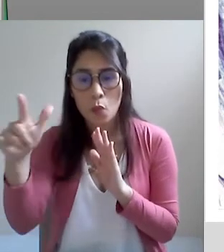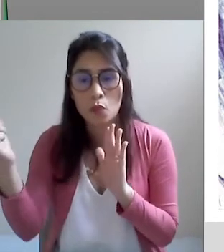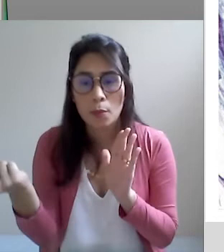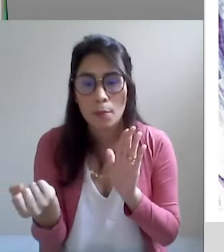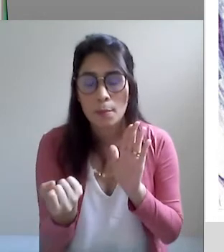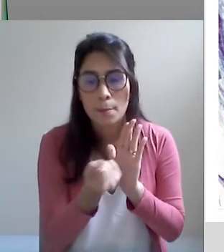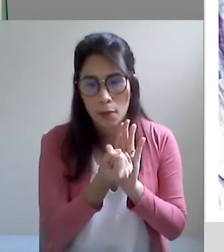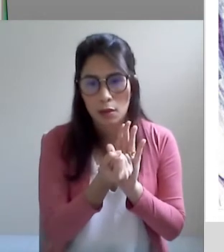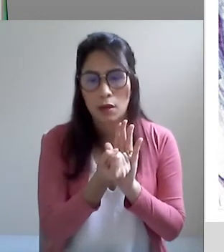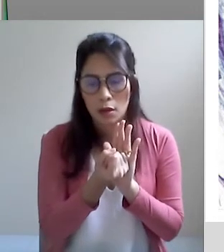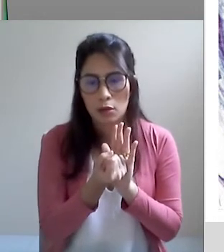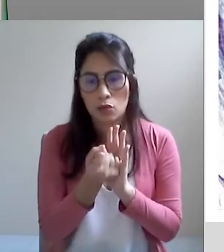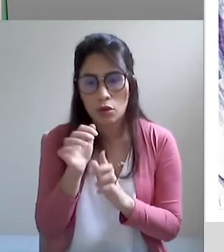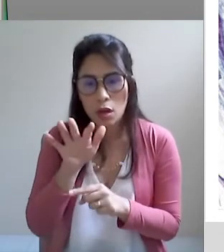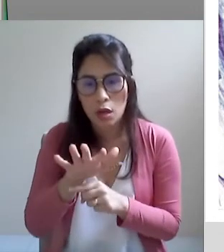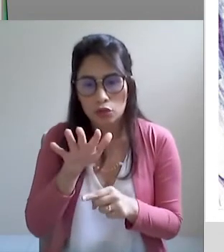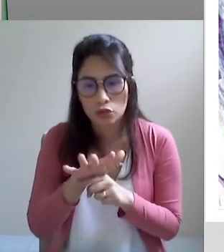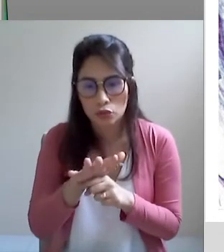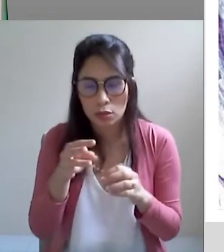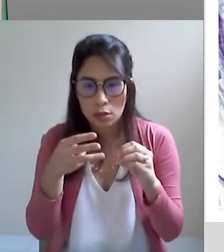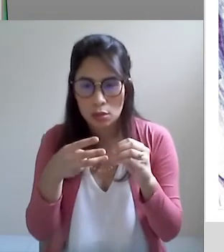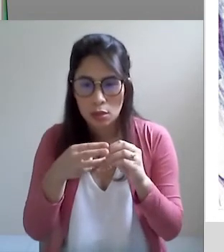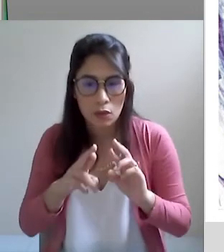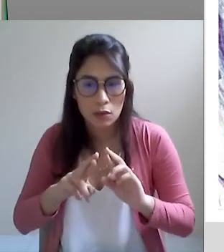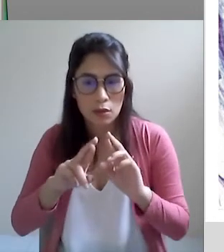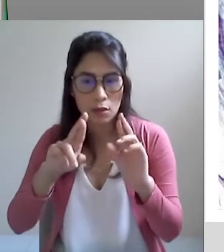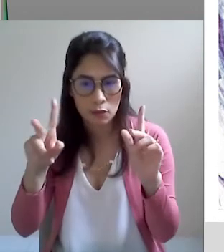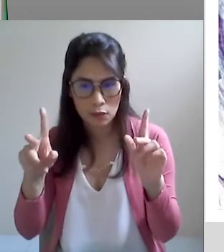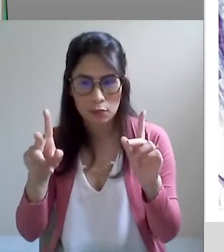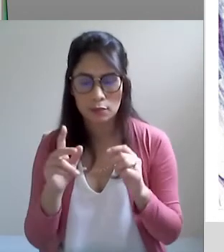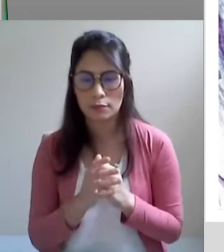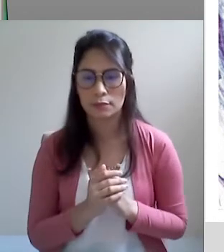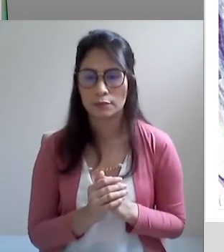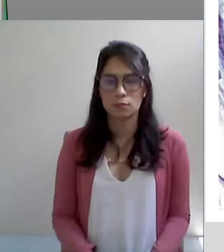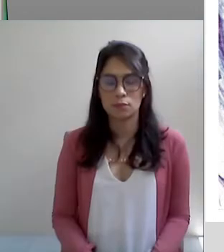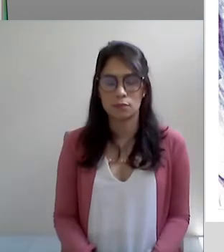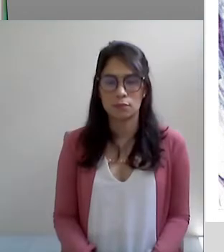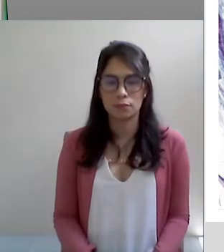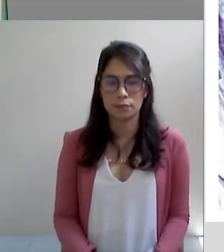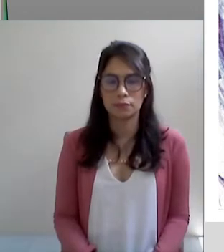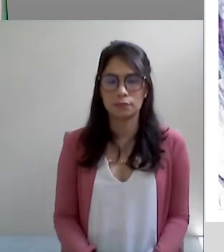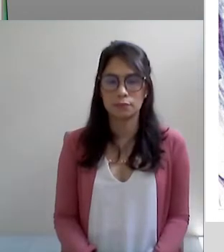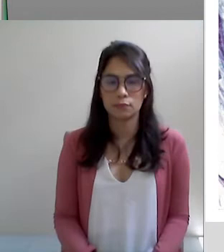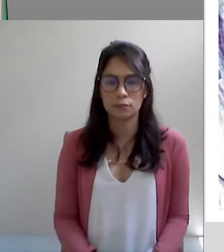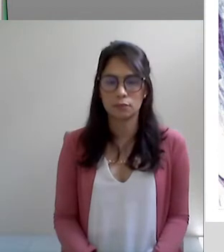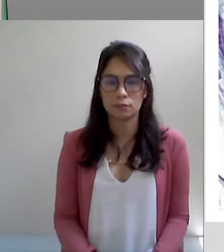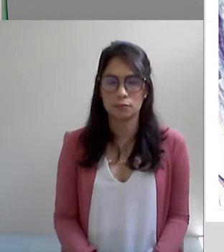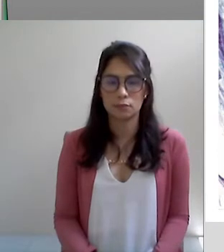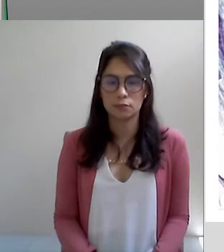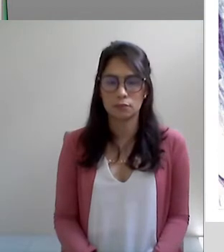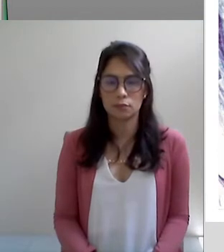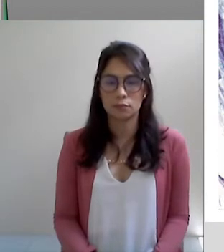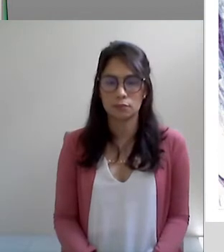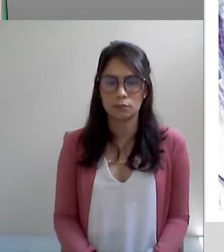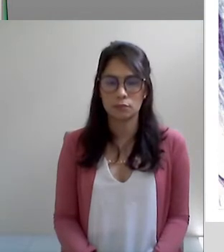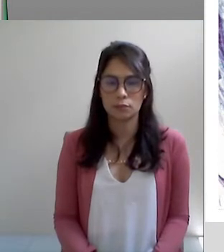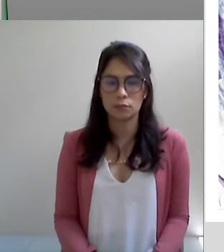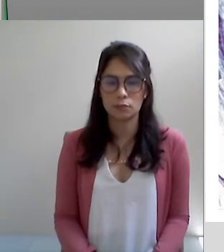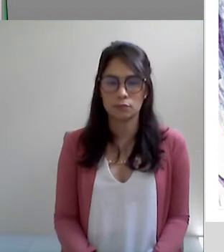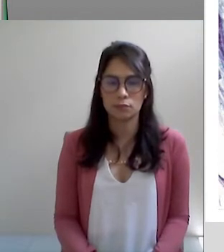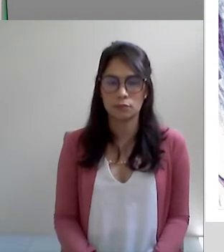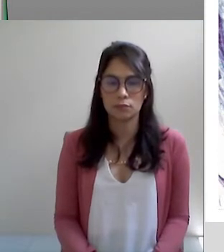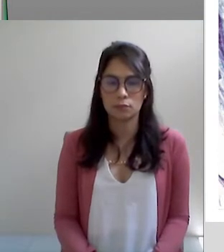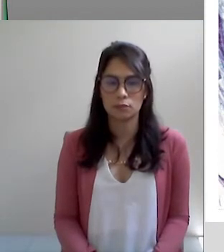da participação de outros marcadores que fará com que a célula precursora diferencie-se em